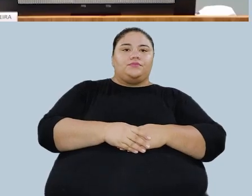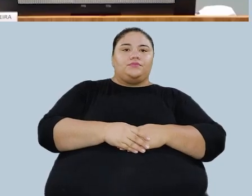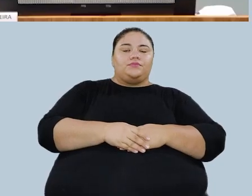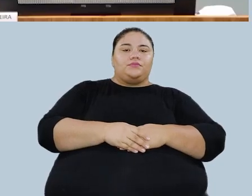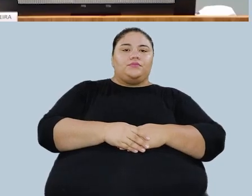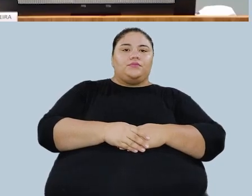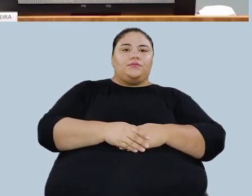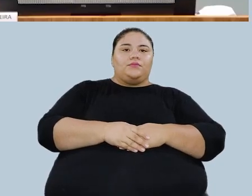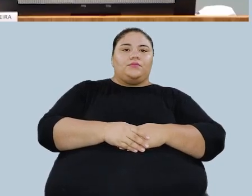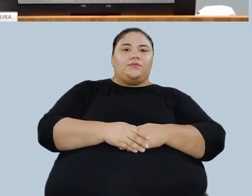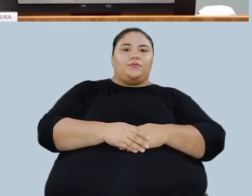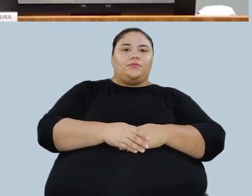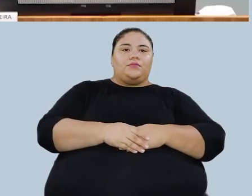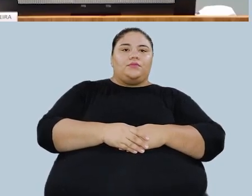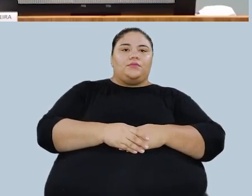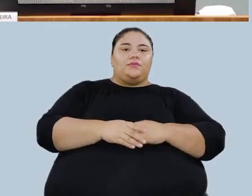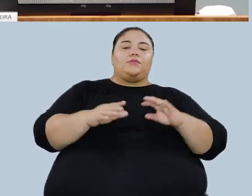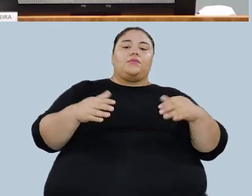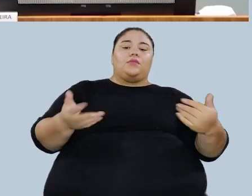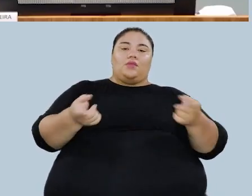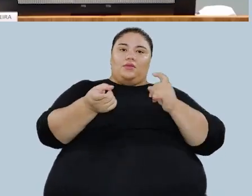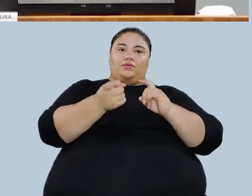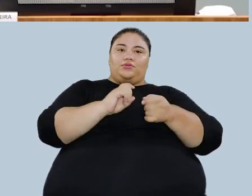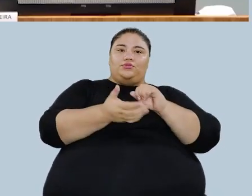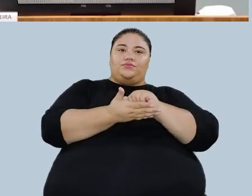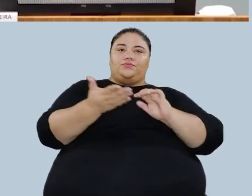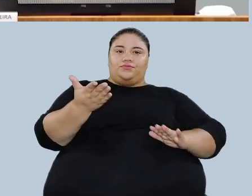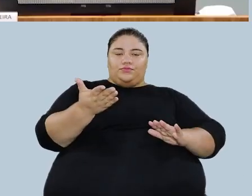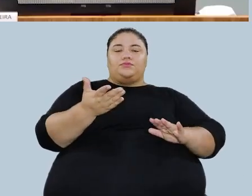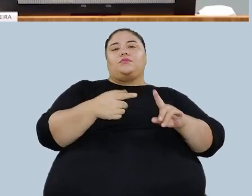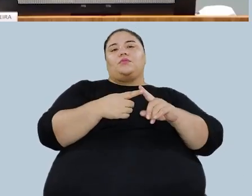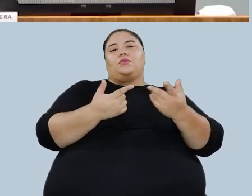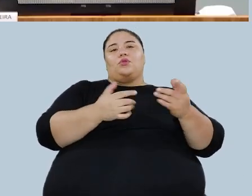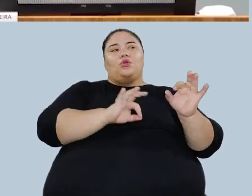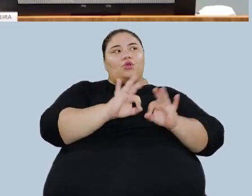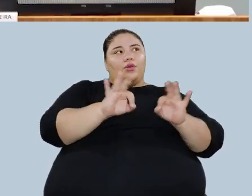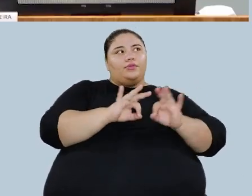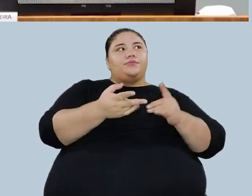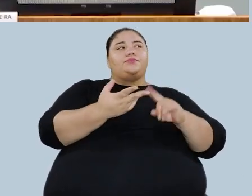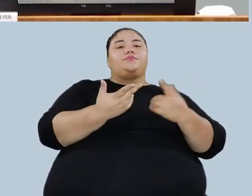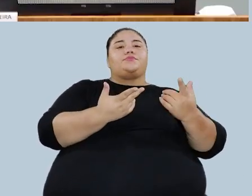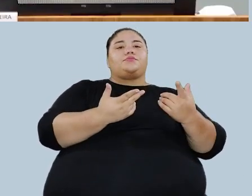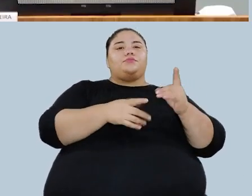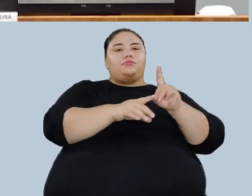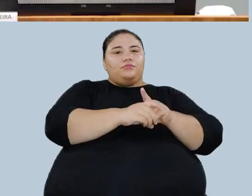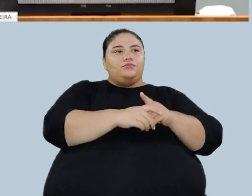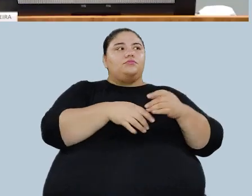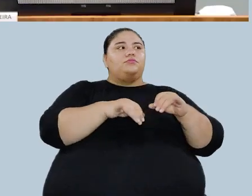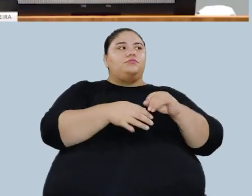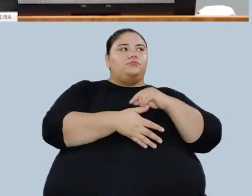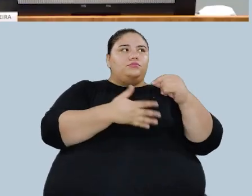Muito bem. Os outros são atividades de entidades administradoras de mercados organizados, infraestrutura, mercado